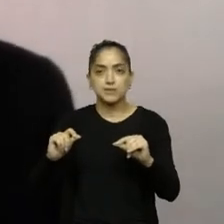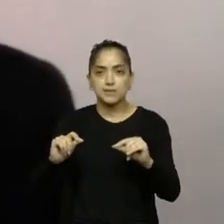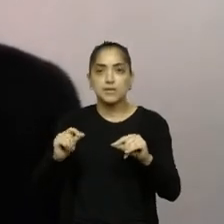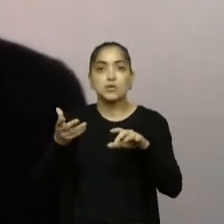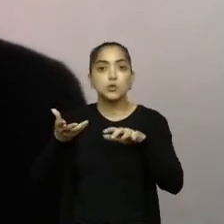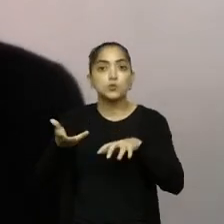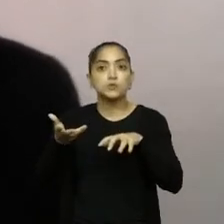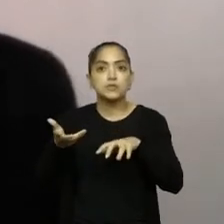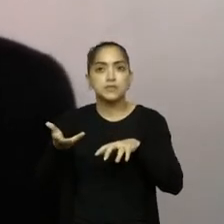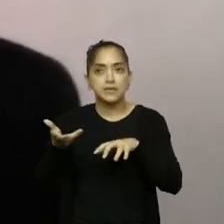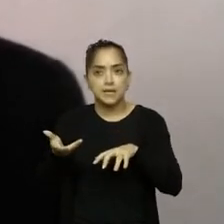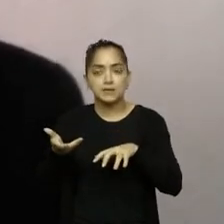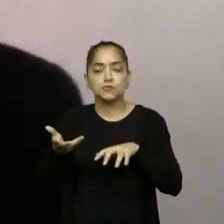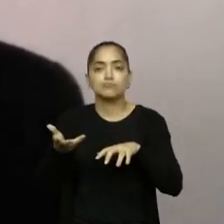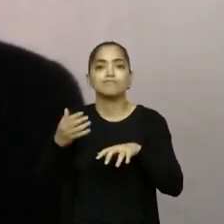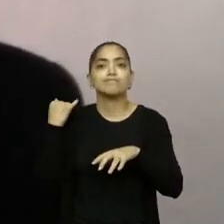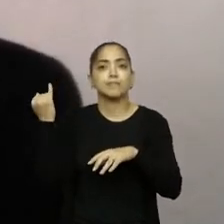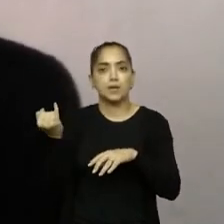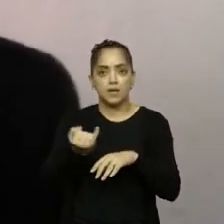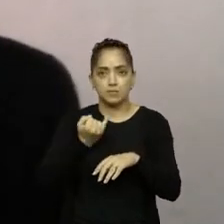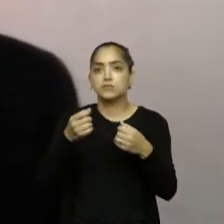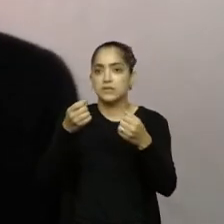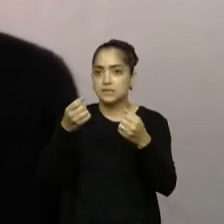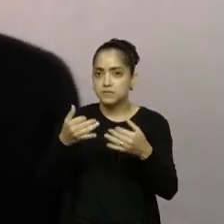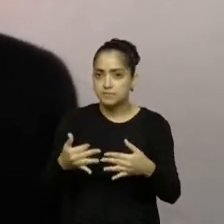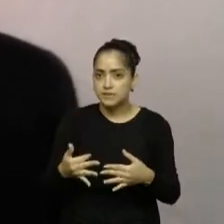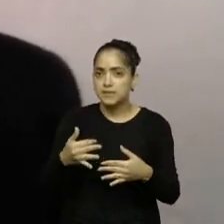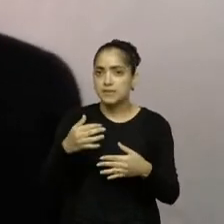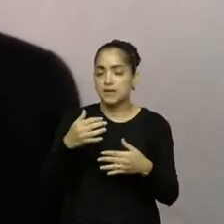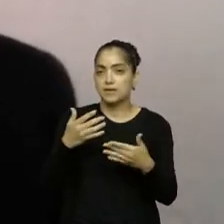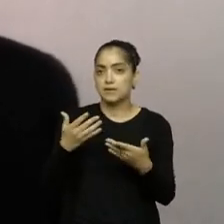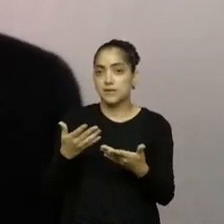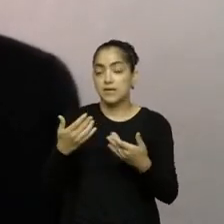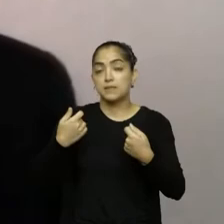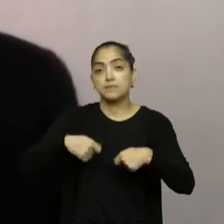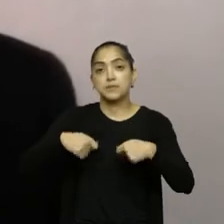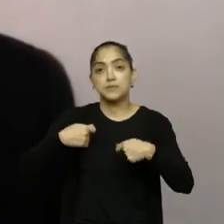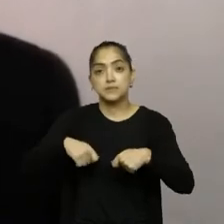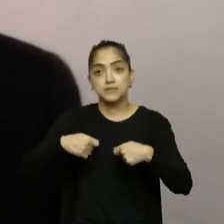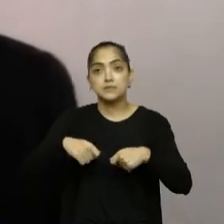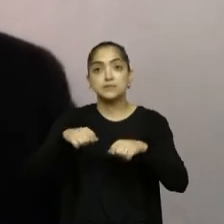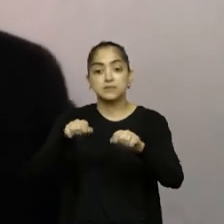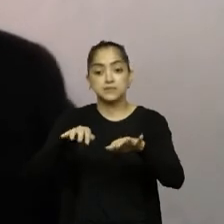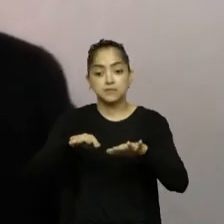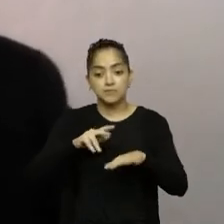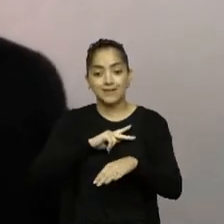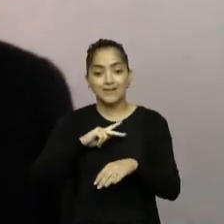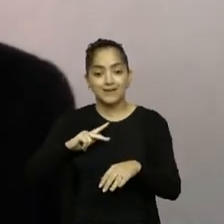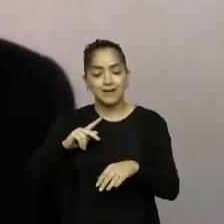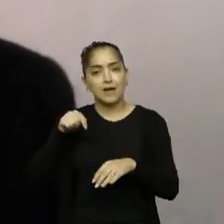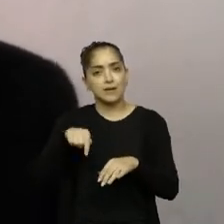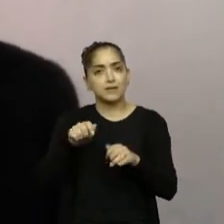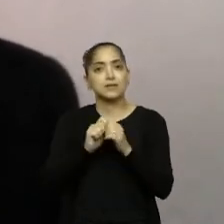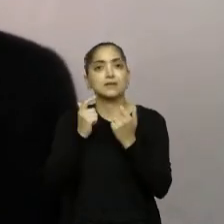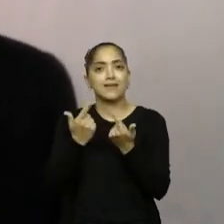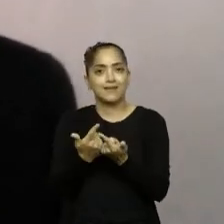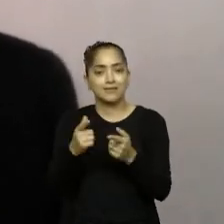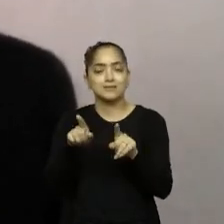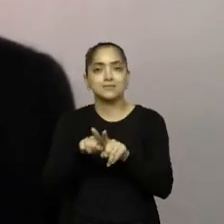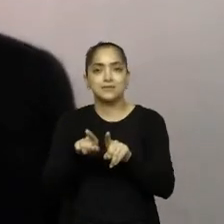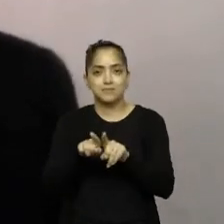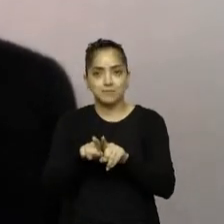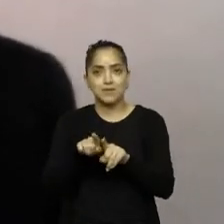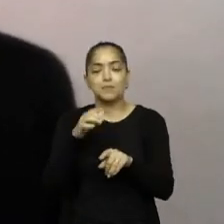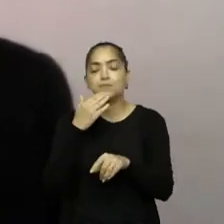no Senado, vejo isso como muito importante. E reforçar também a necessidade da audiência pública aqui mesmo, nessa casa, que já